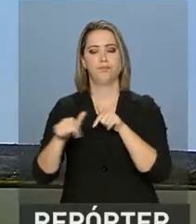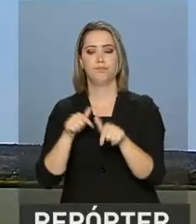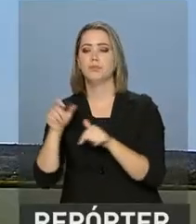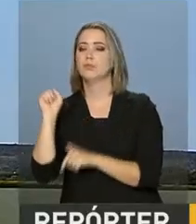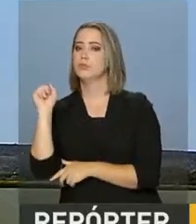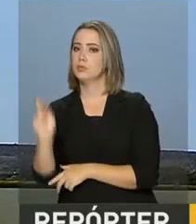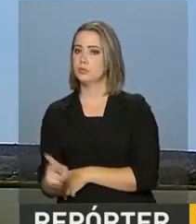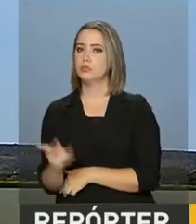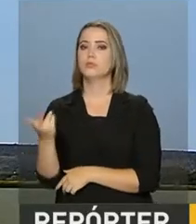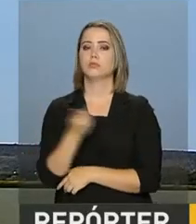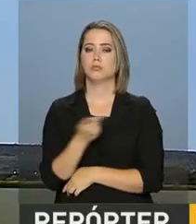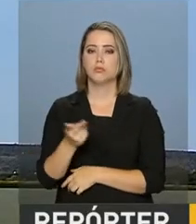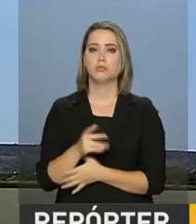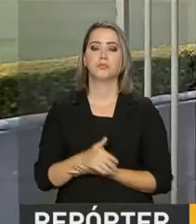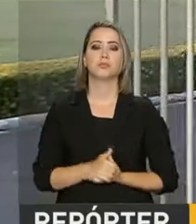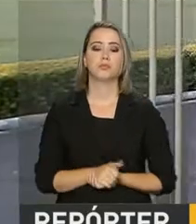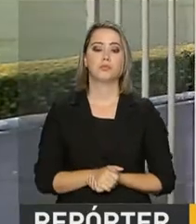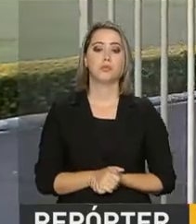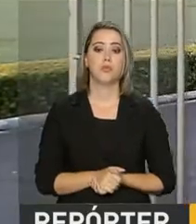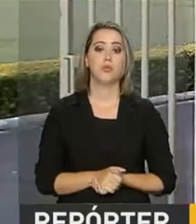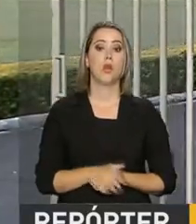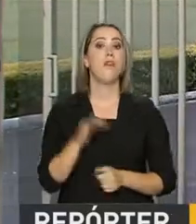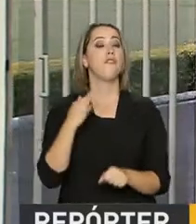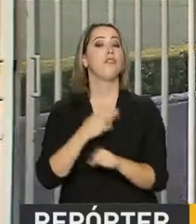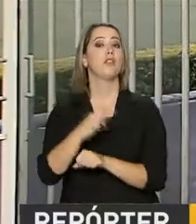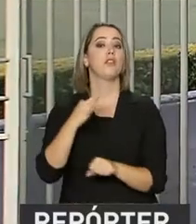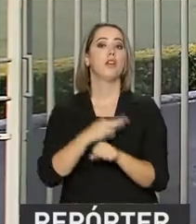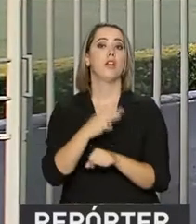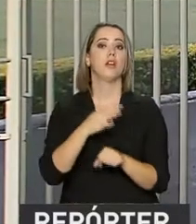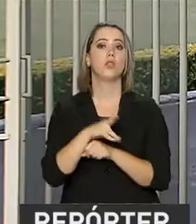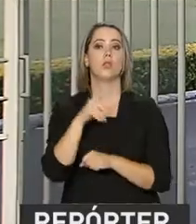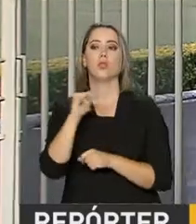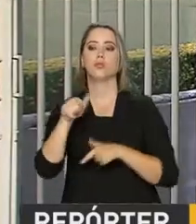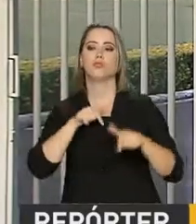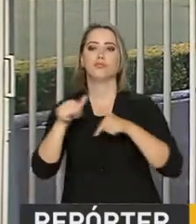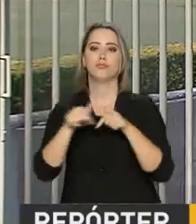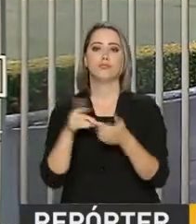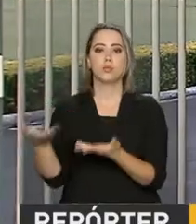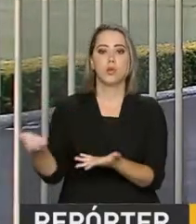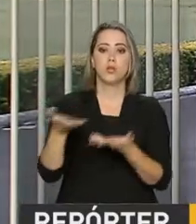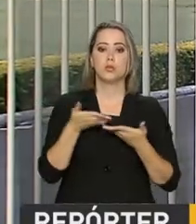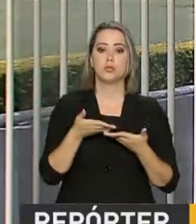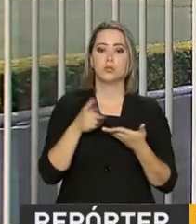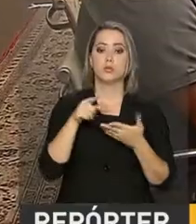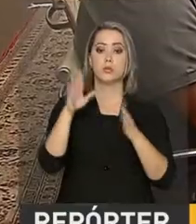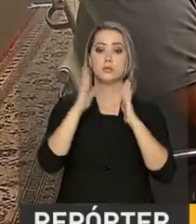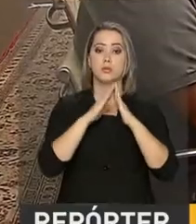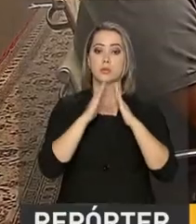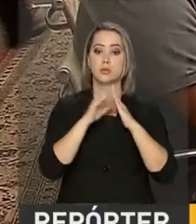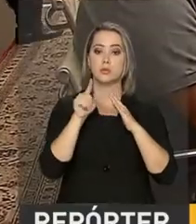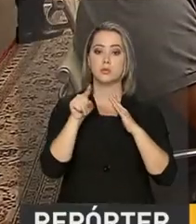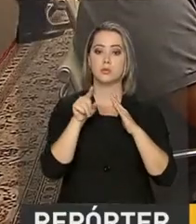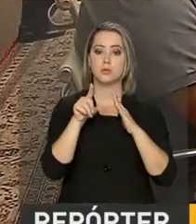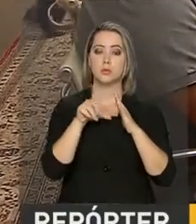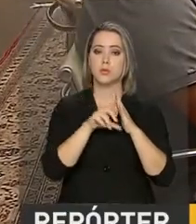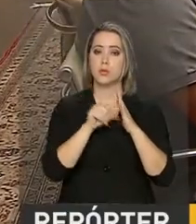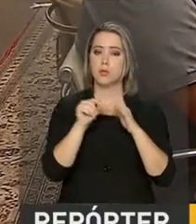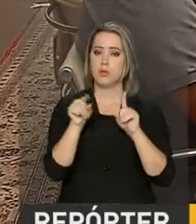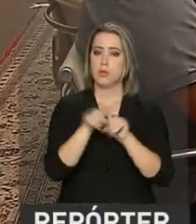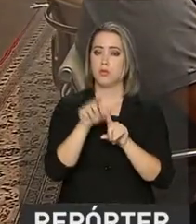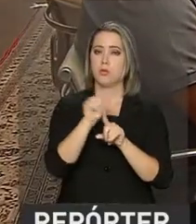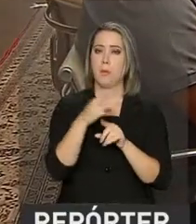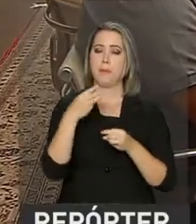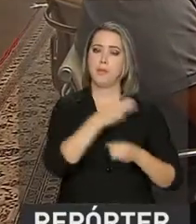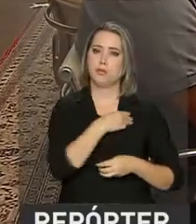um feriado do dia do trabalhador o presidente michel temer recebeu no palácio da alvorada ministros senadores e